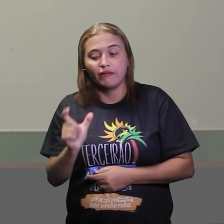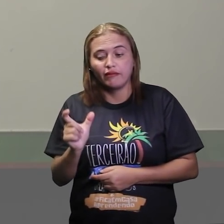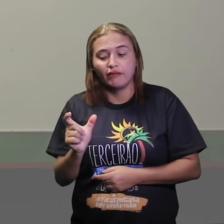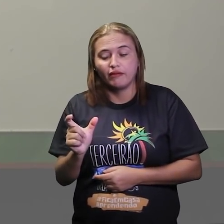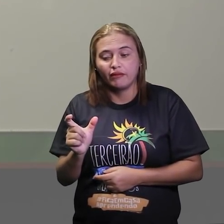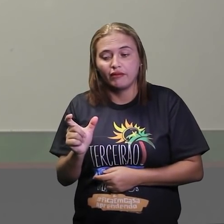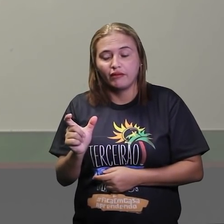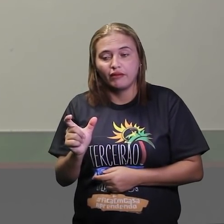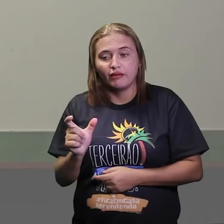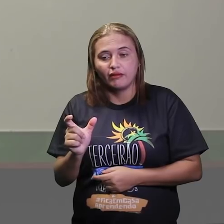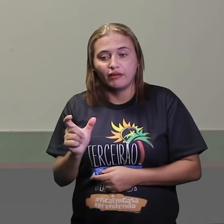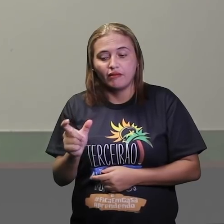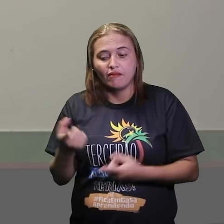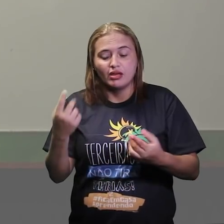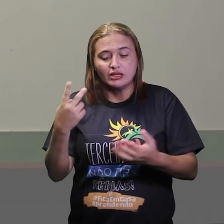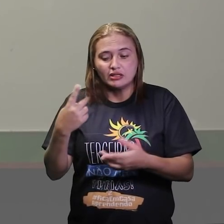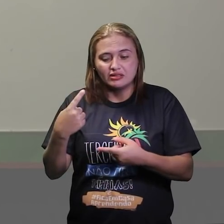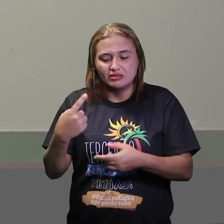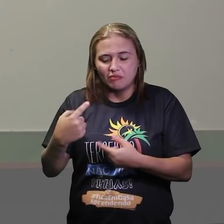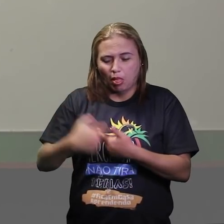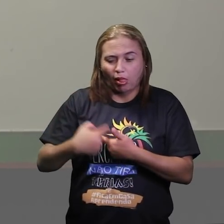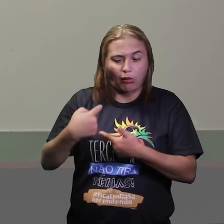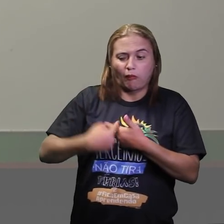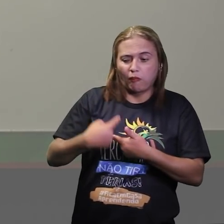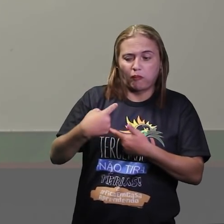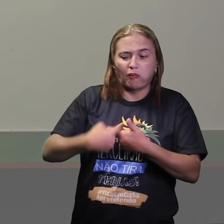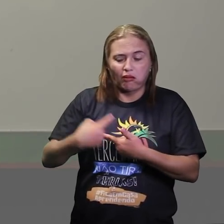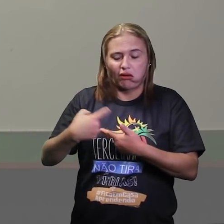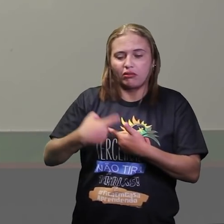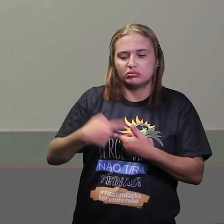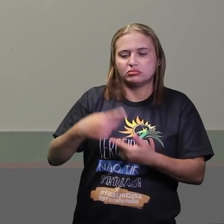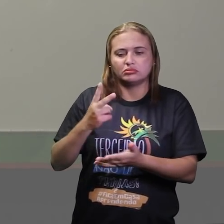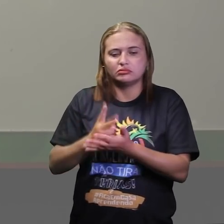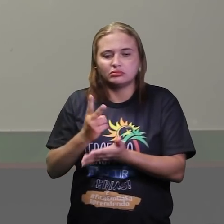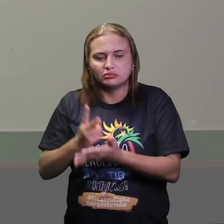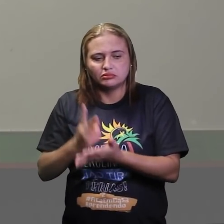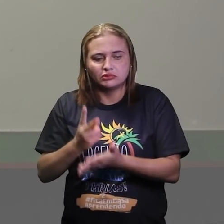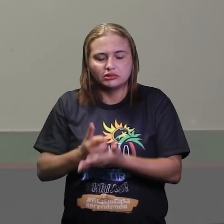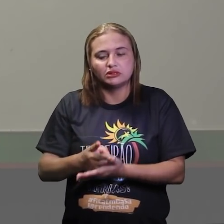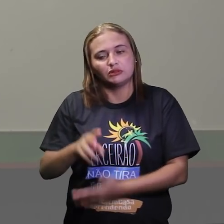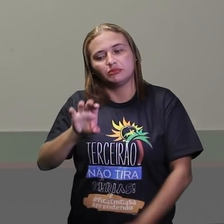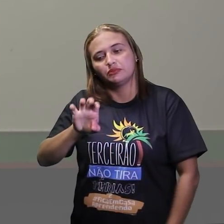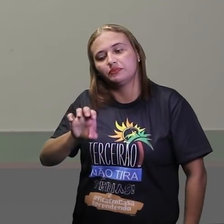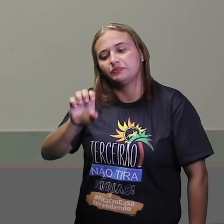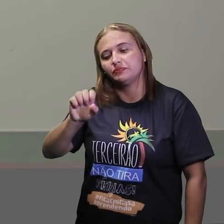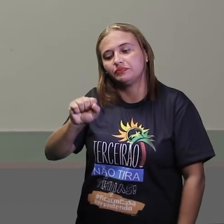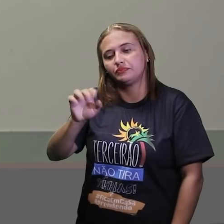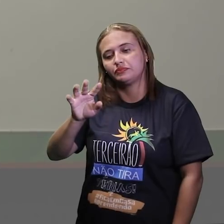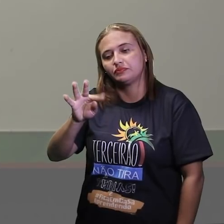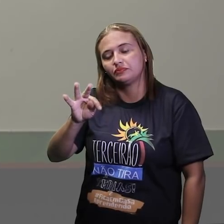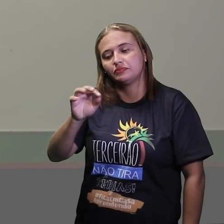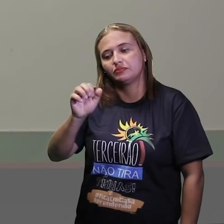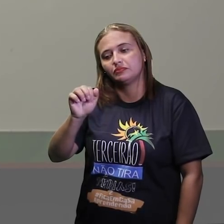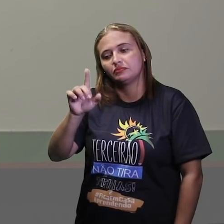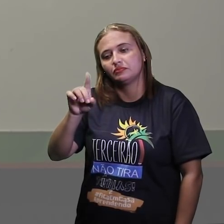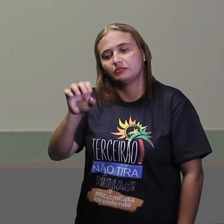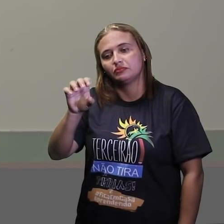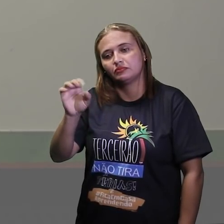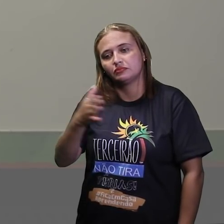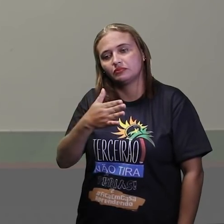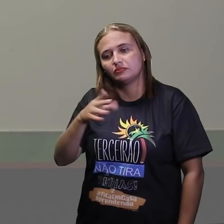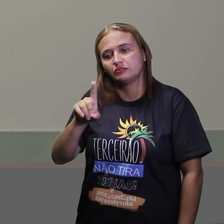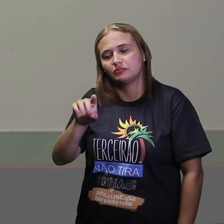em ameaça constante, ó. Apesar de ser livre, ele vive em